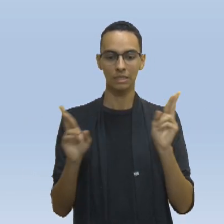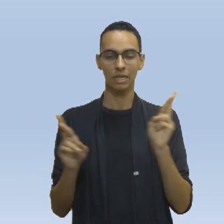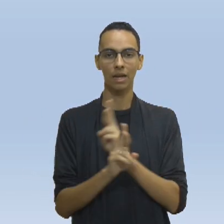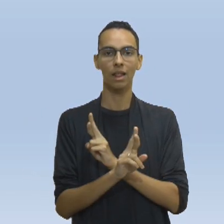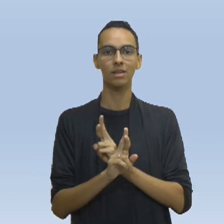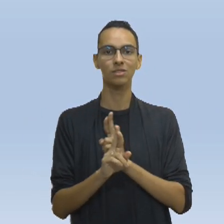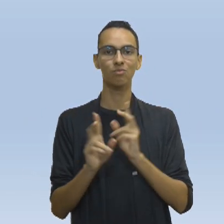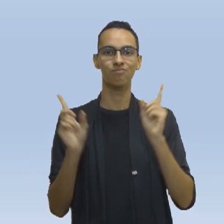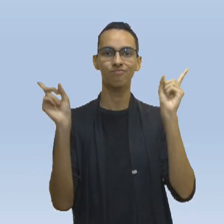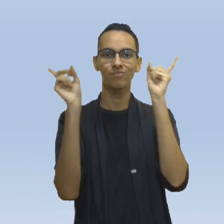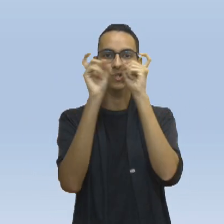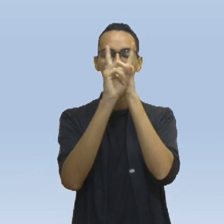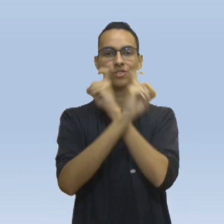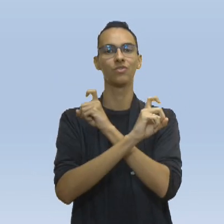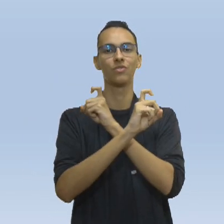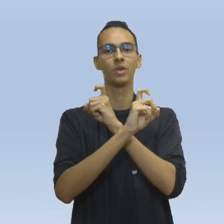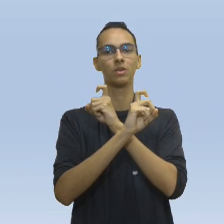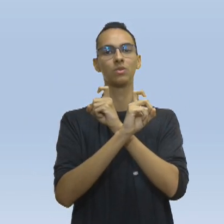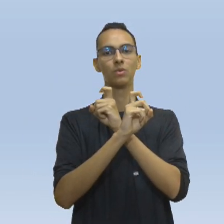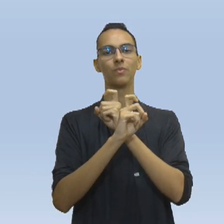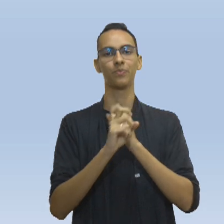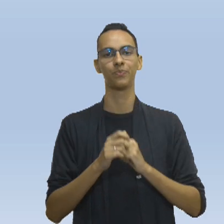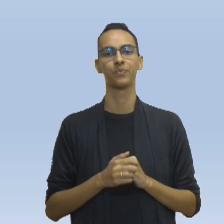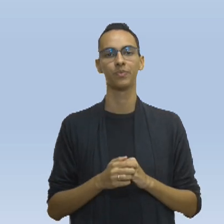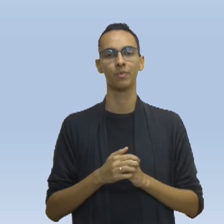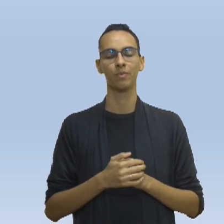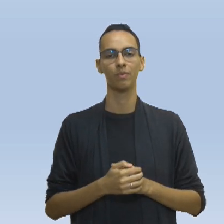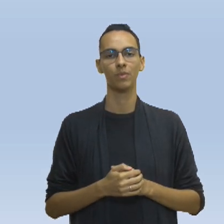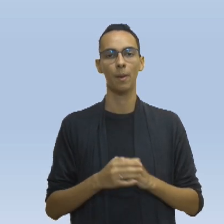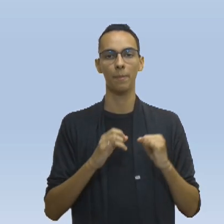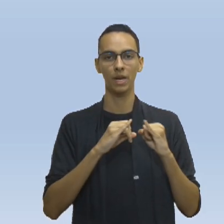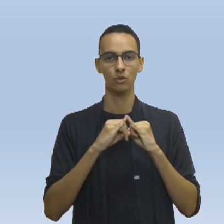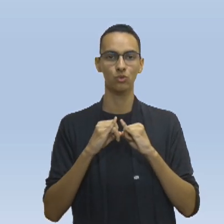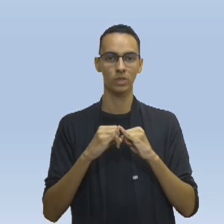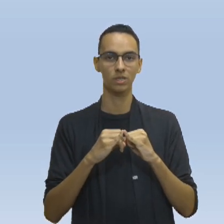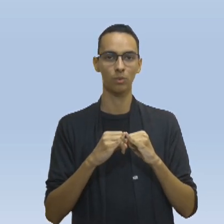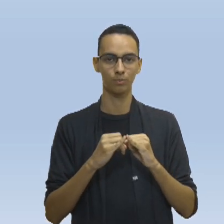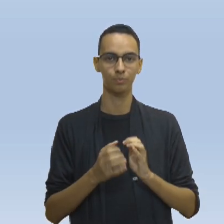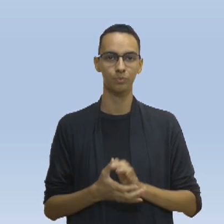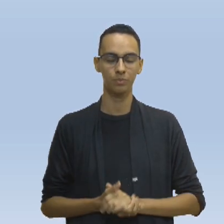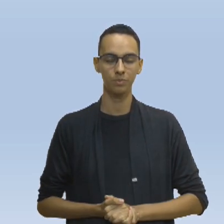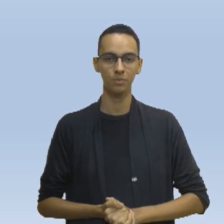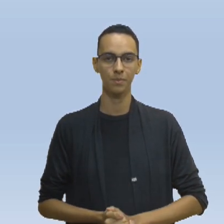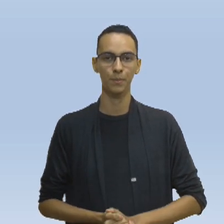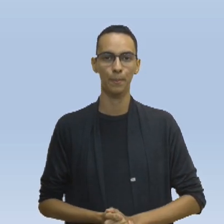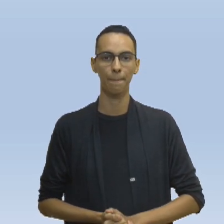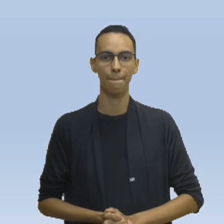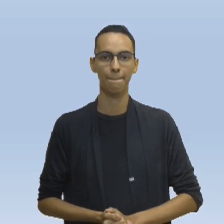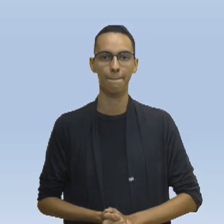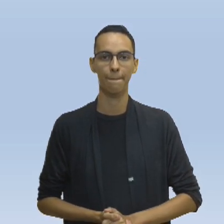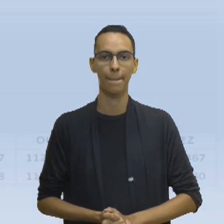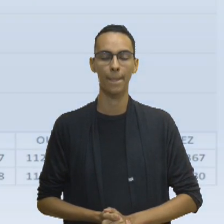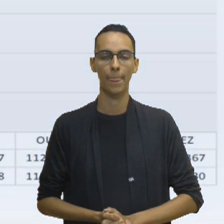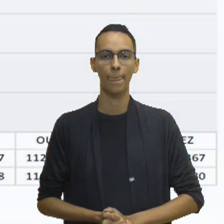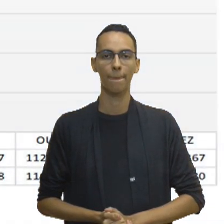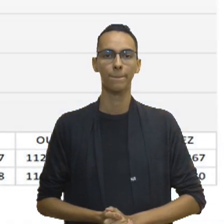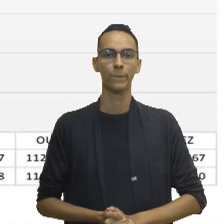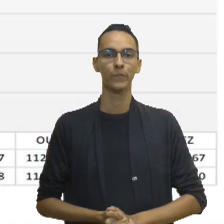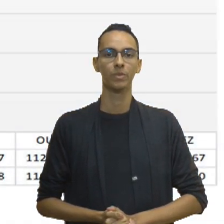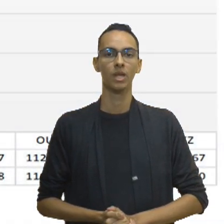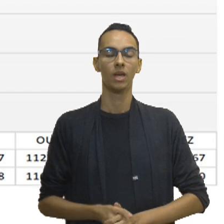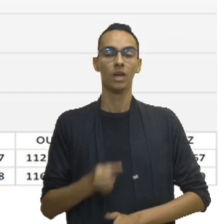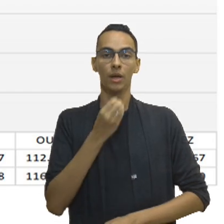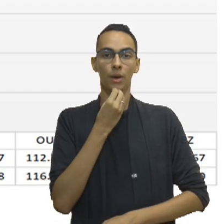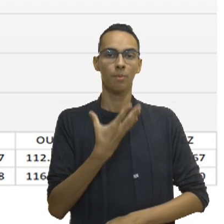crítica em termos orçamentários para a instituição. Se puder passar. Bom, acho que para